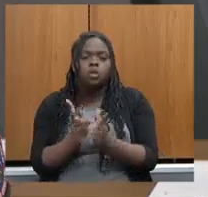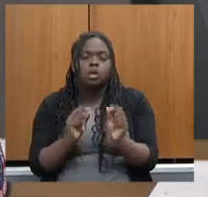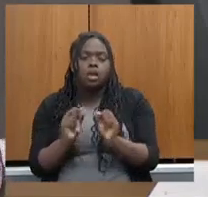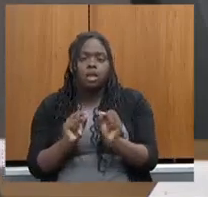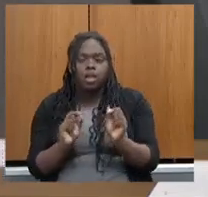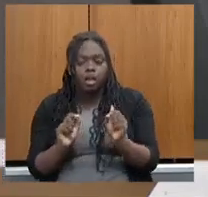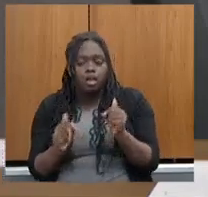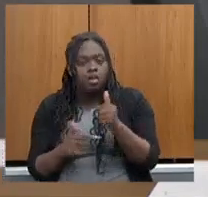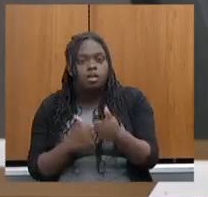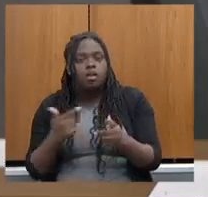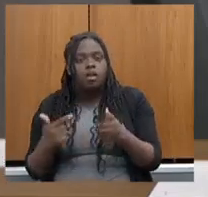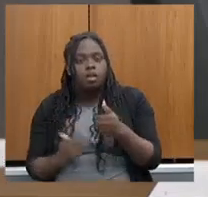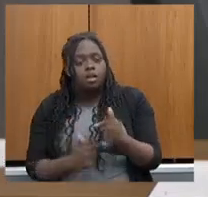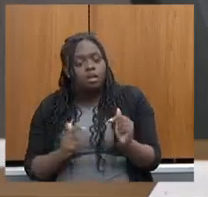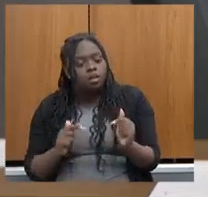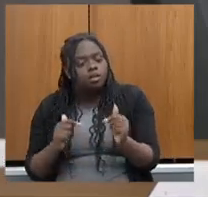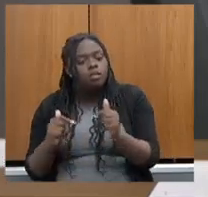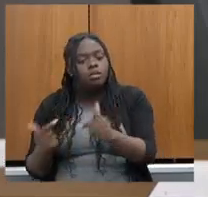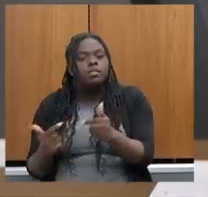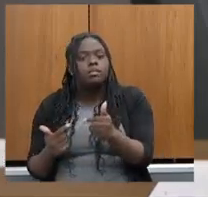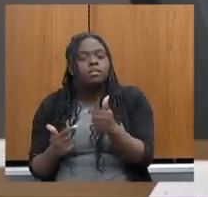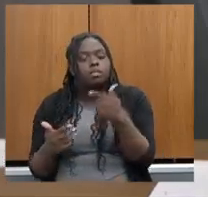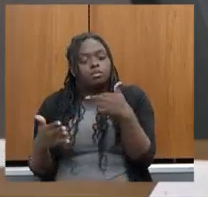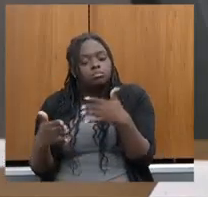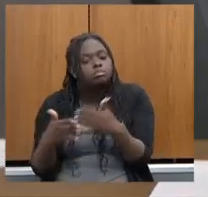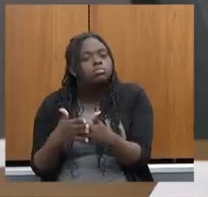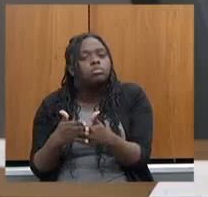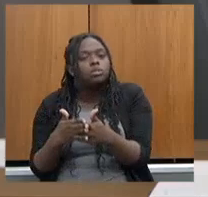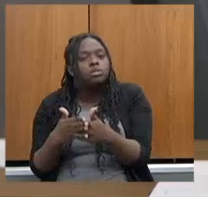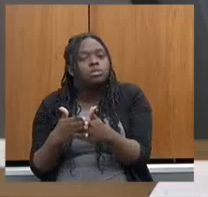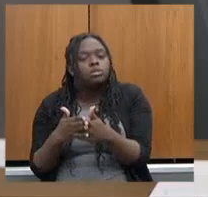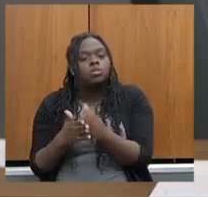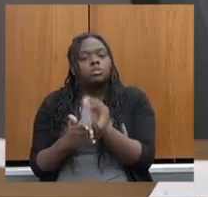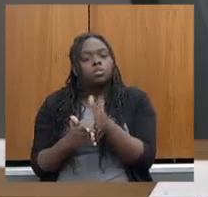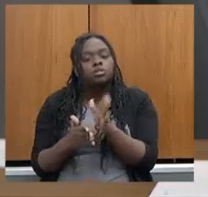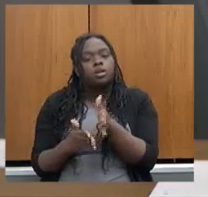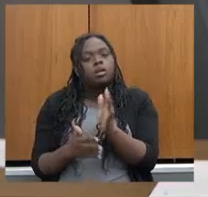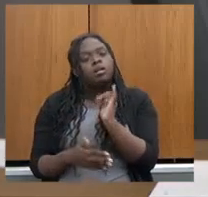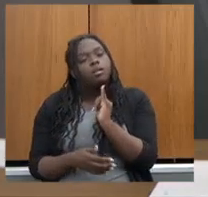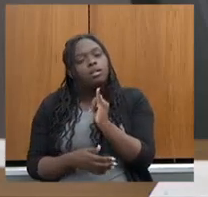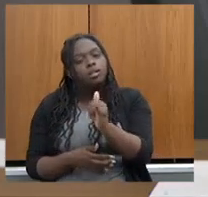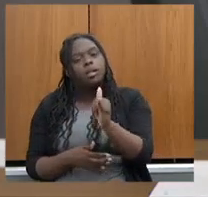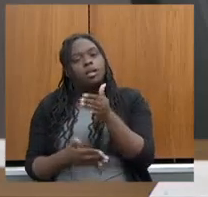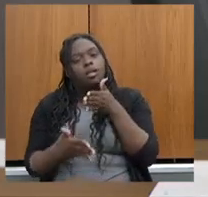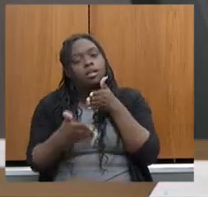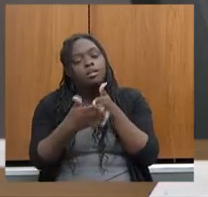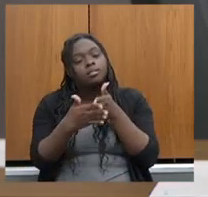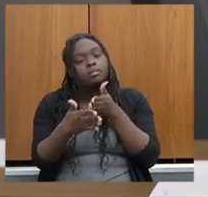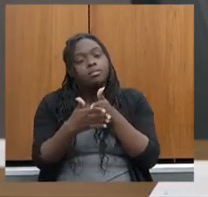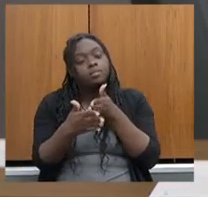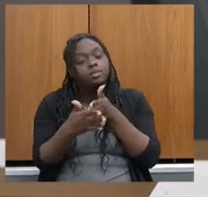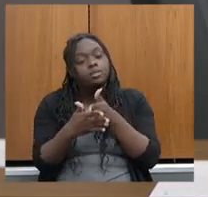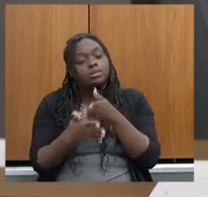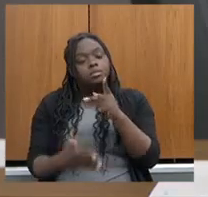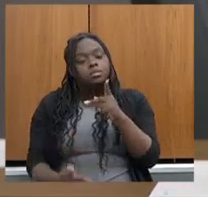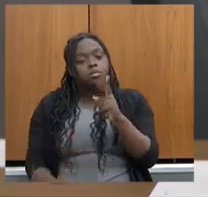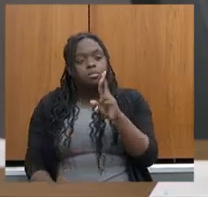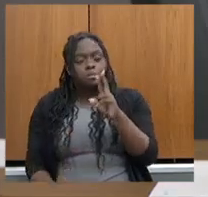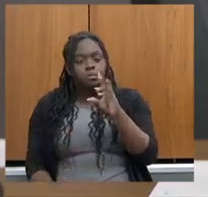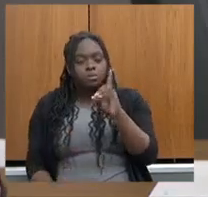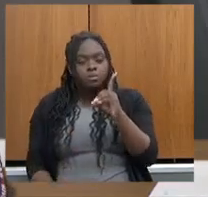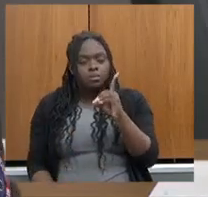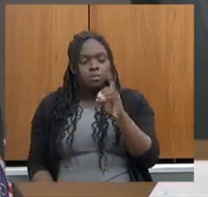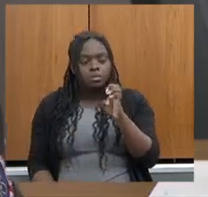efetivo que inclusive está próximo daquele recomendado pelo limite prudencial de